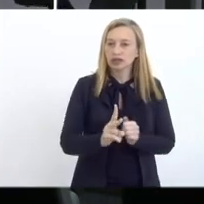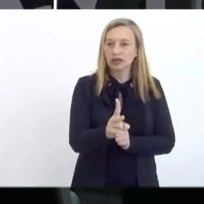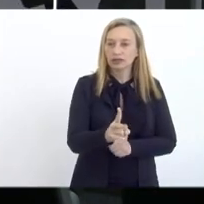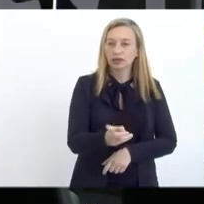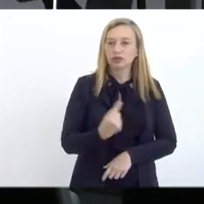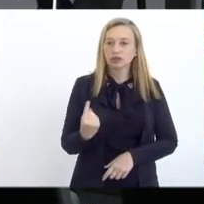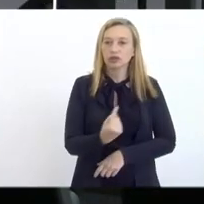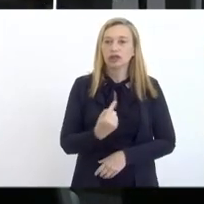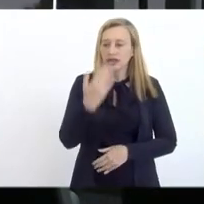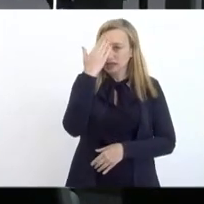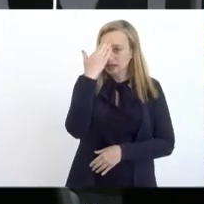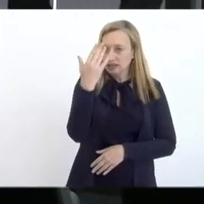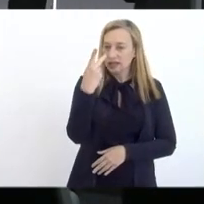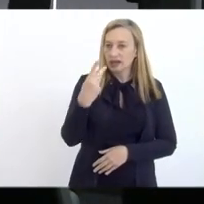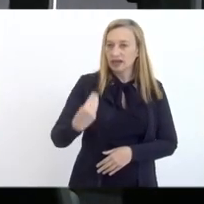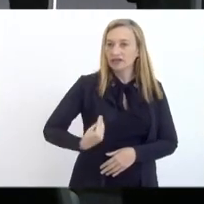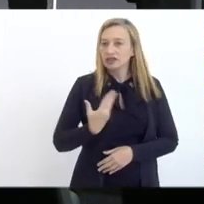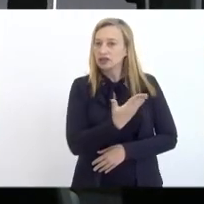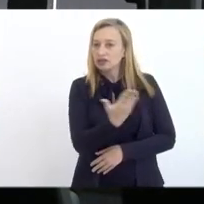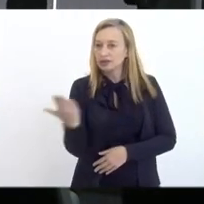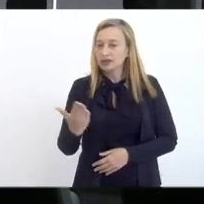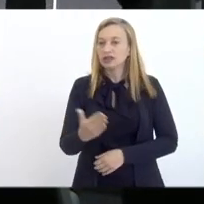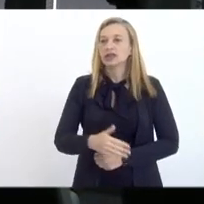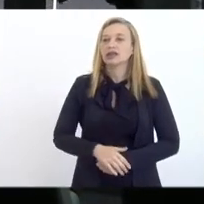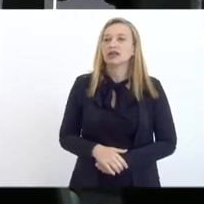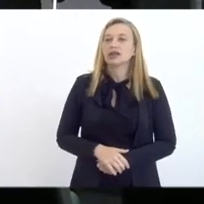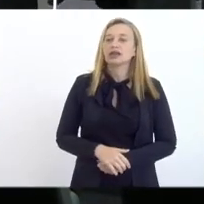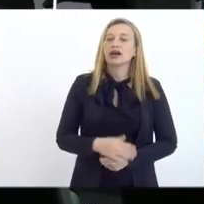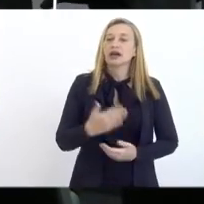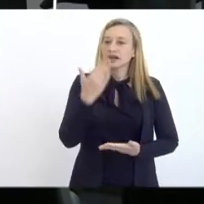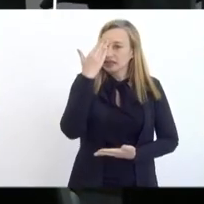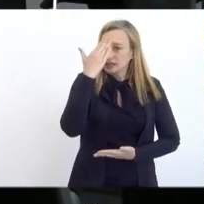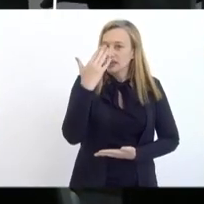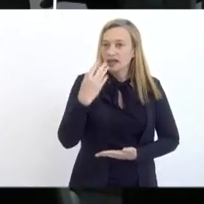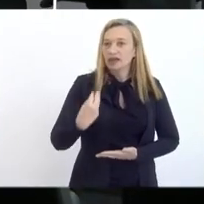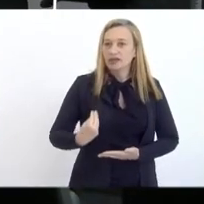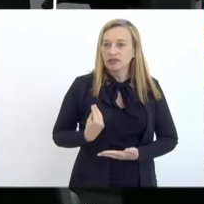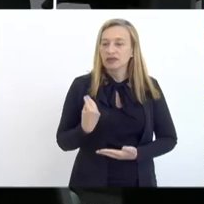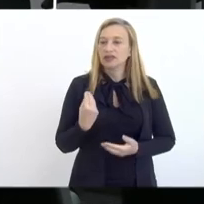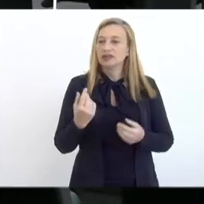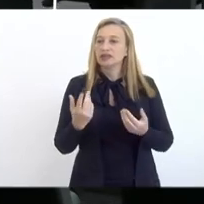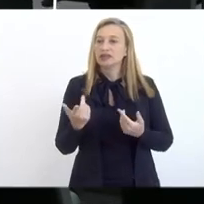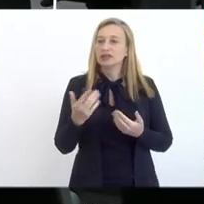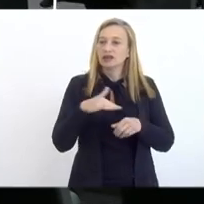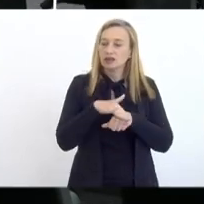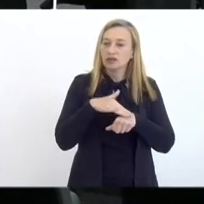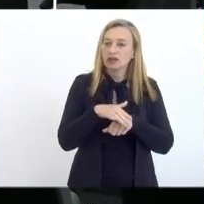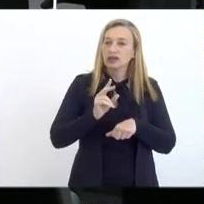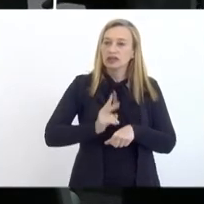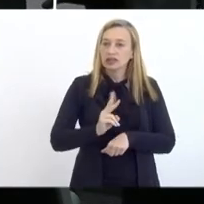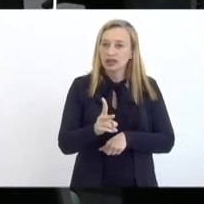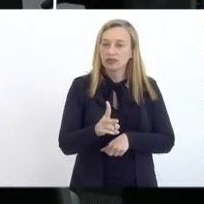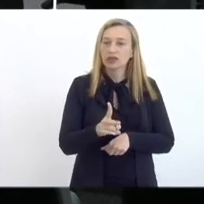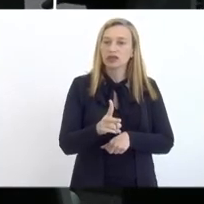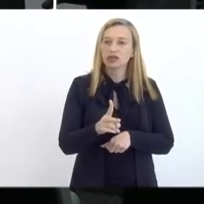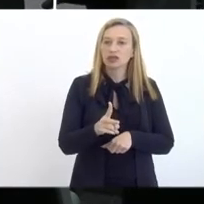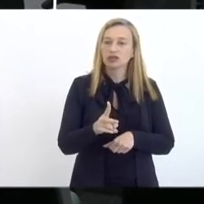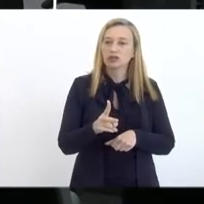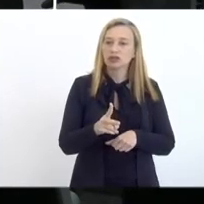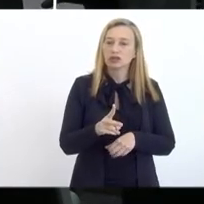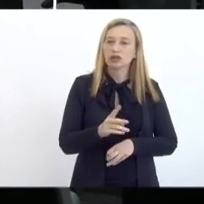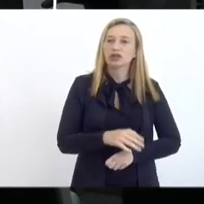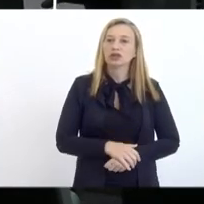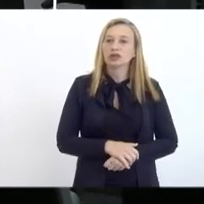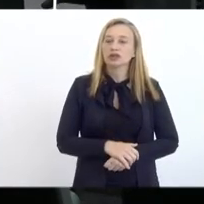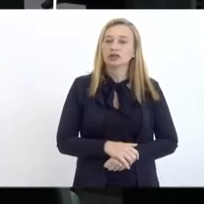presença de todos, agradecer a presença e a interação sempre muito amistosa e profícua aí